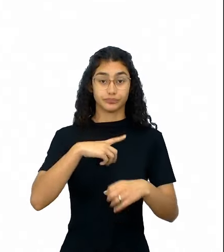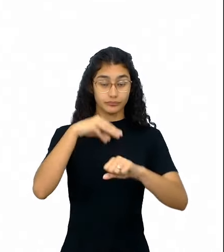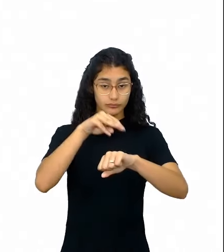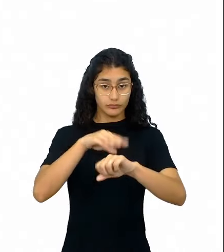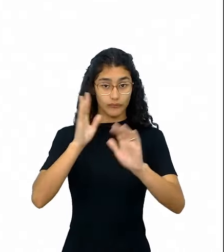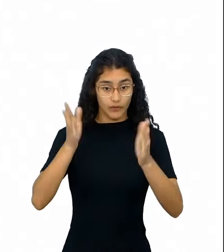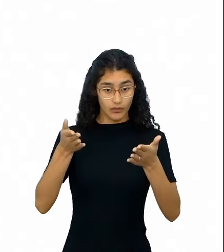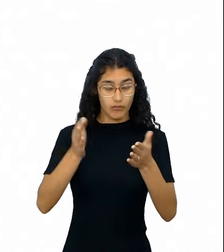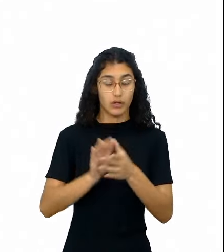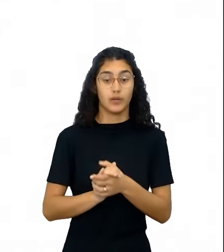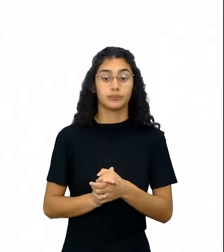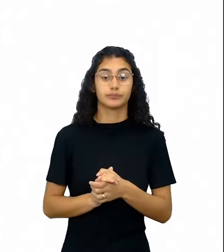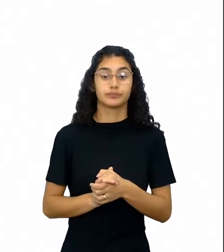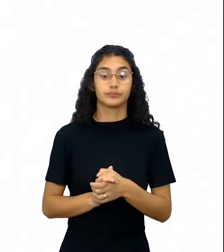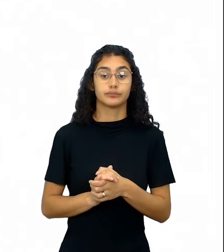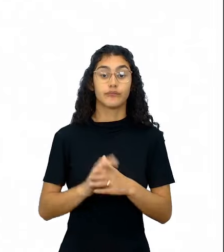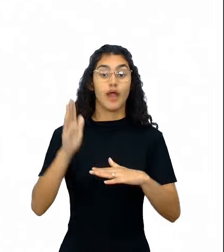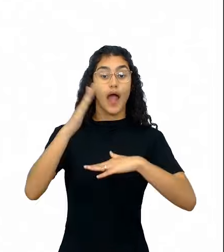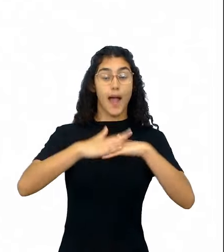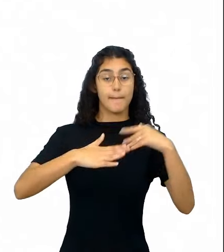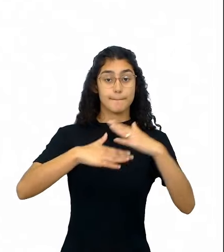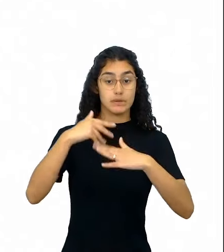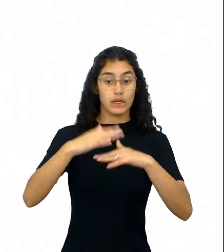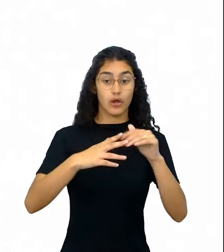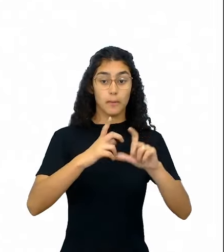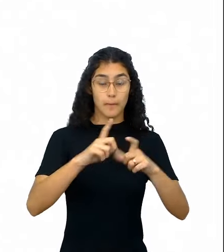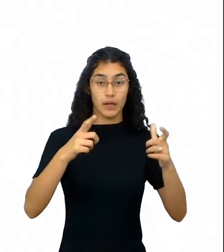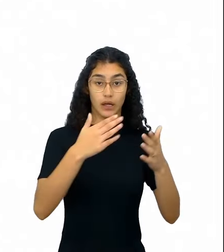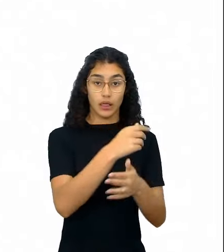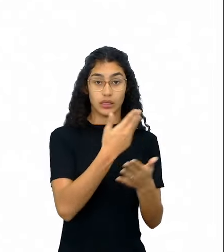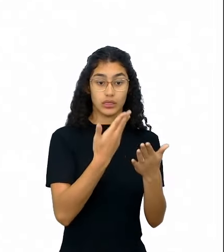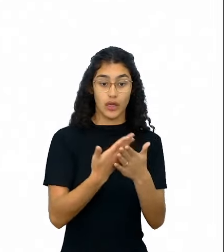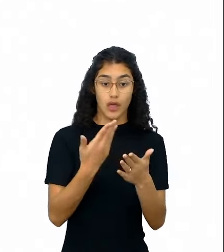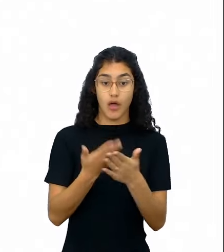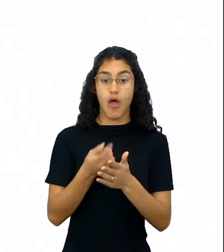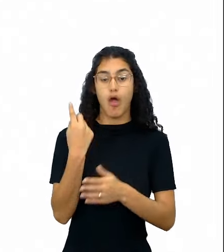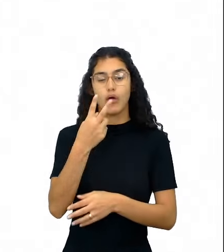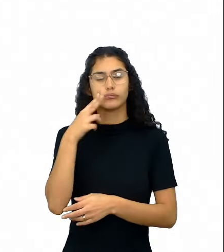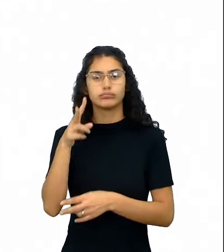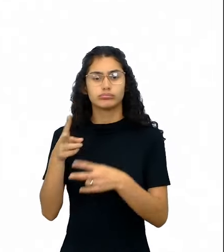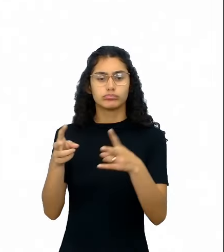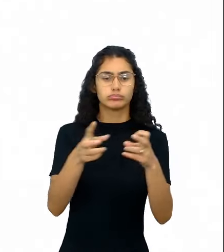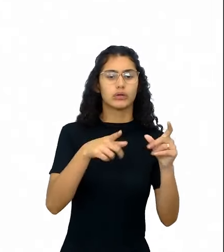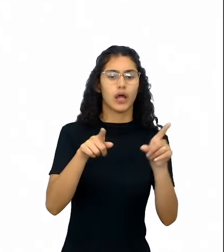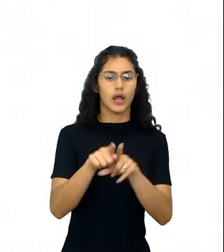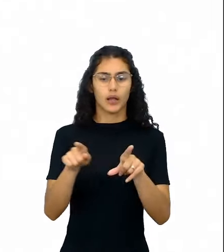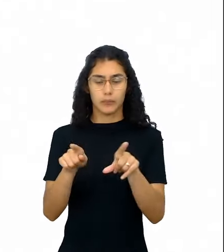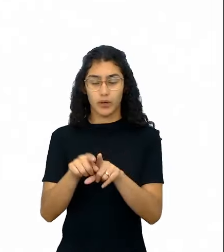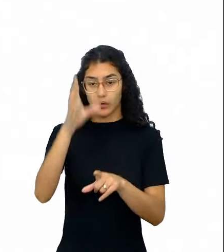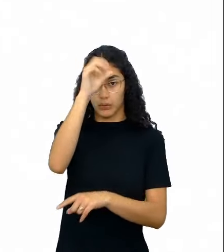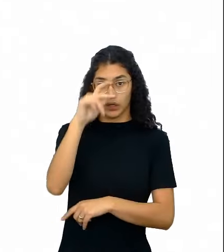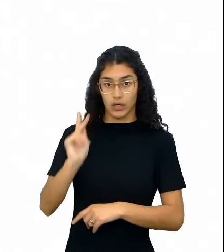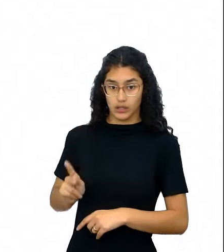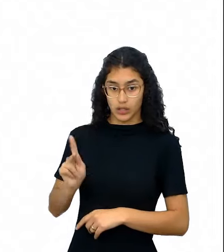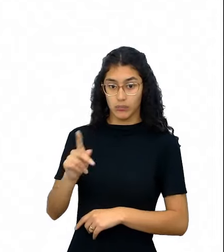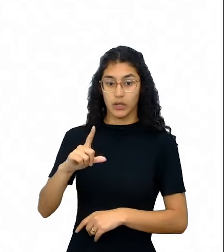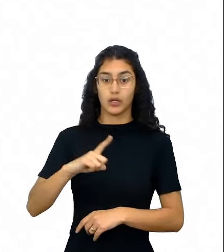agora diante de um quadro de habilidades e proposições das aulas. Então, nós vemos aqui, Aprender Sempre,